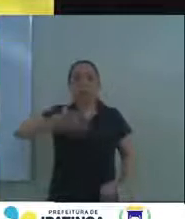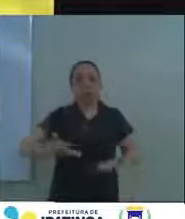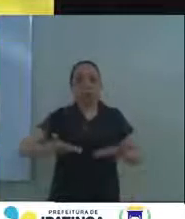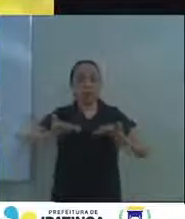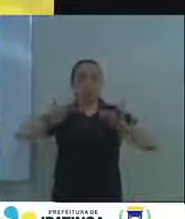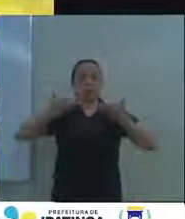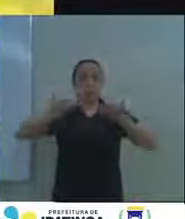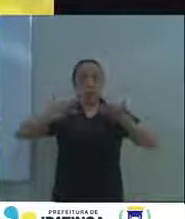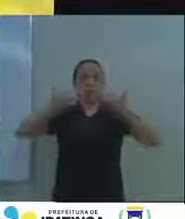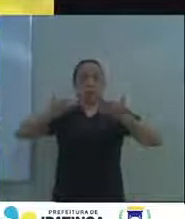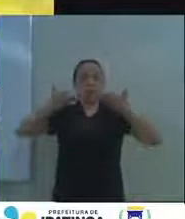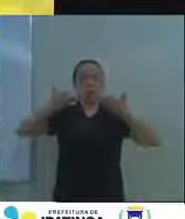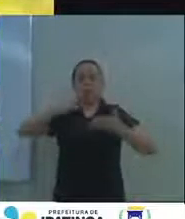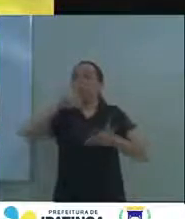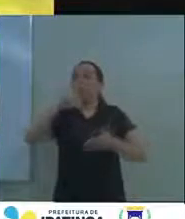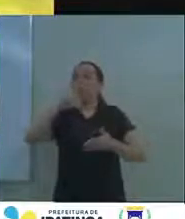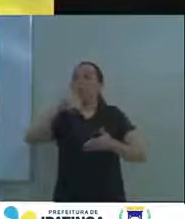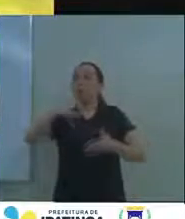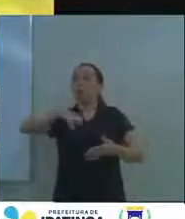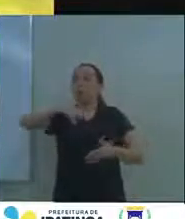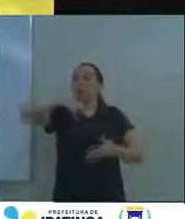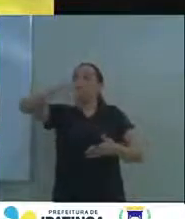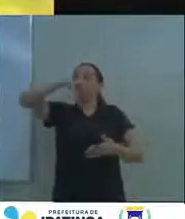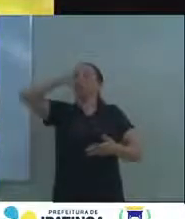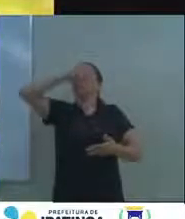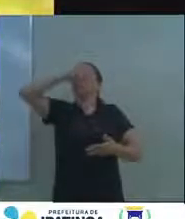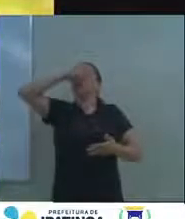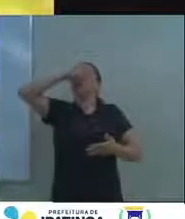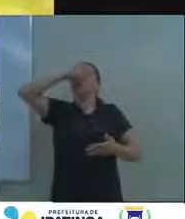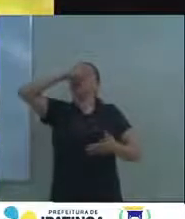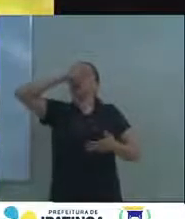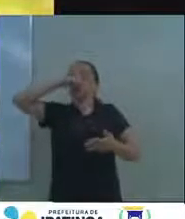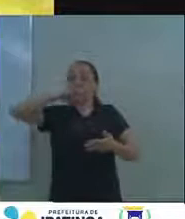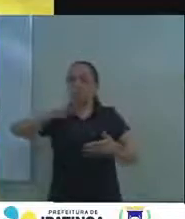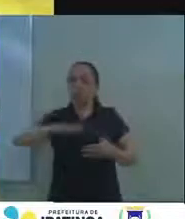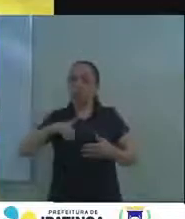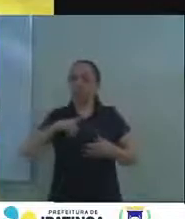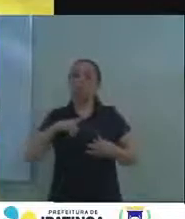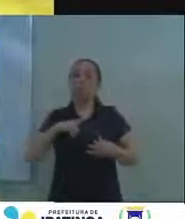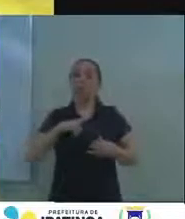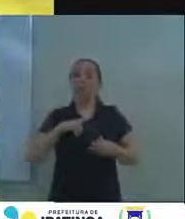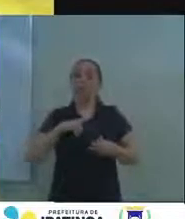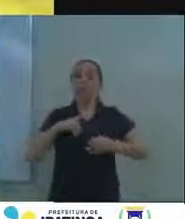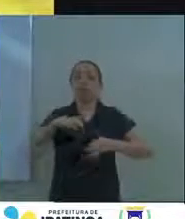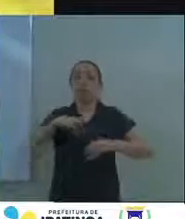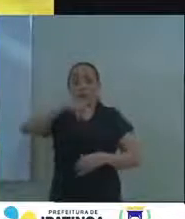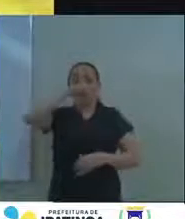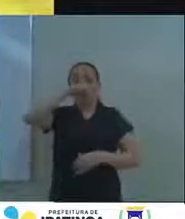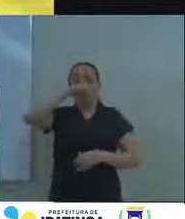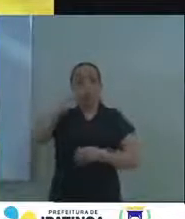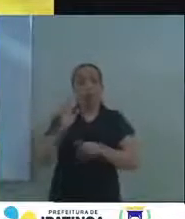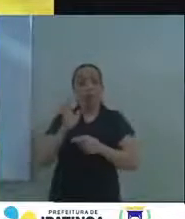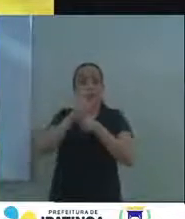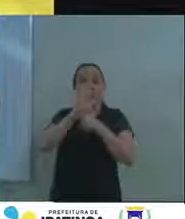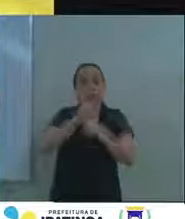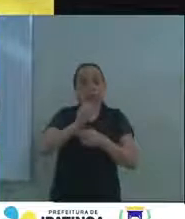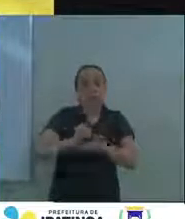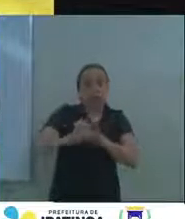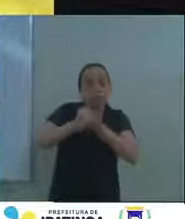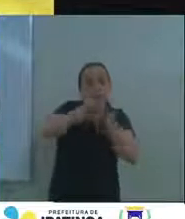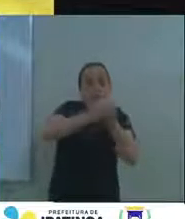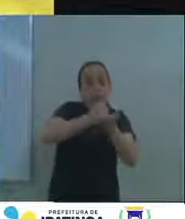essa prega vocal. Então, o ar, ele é o combustível para a nossa voz.